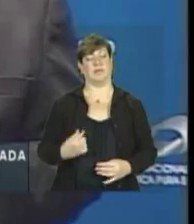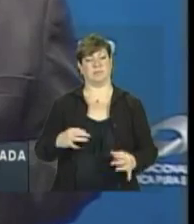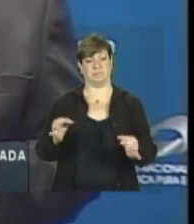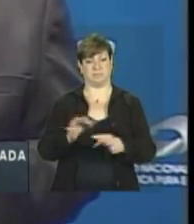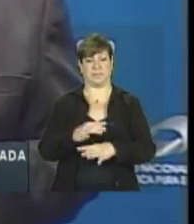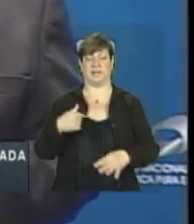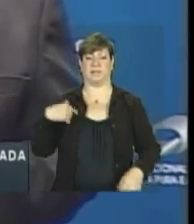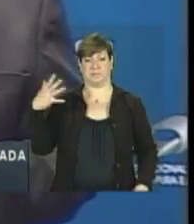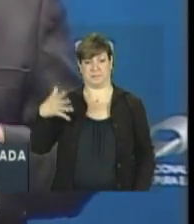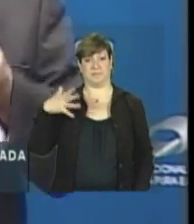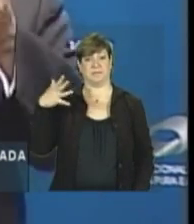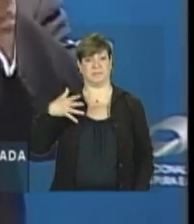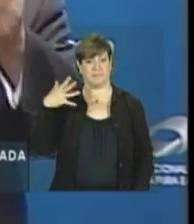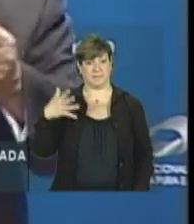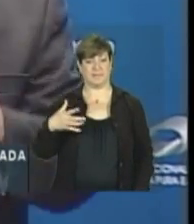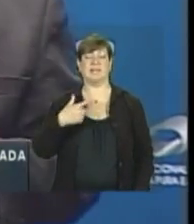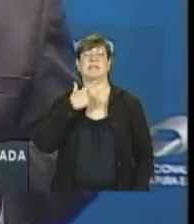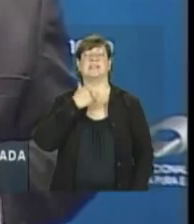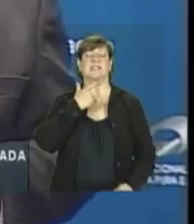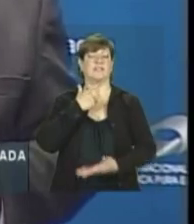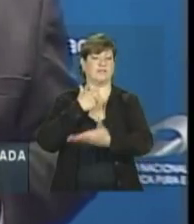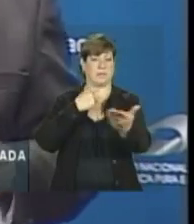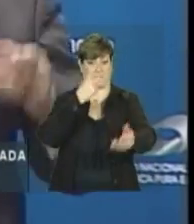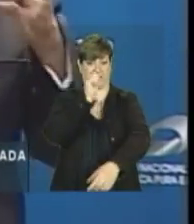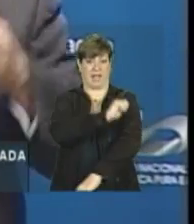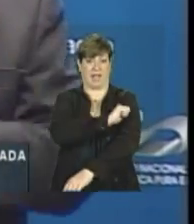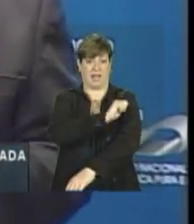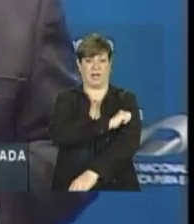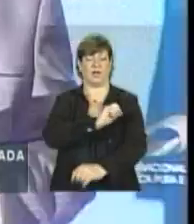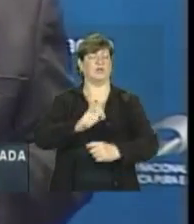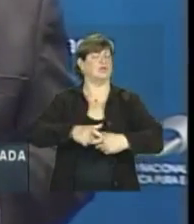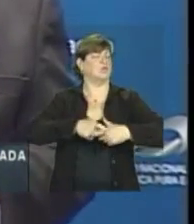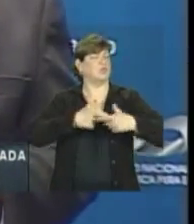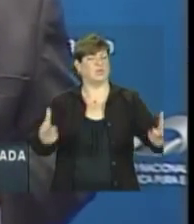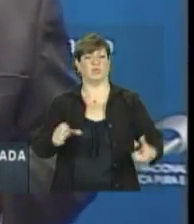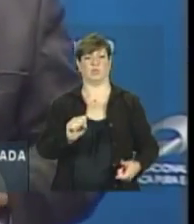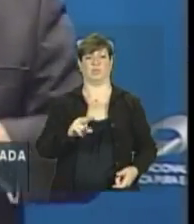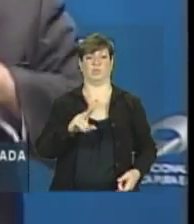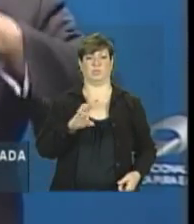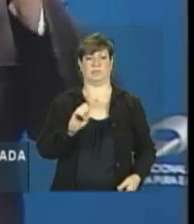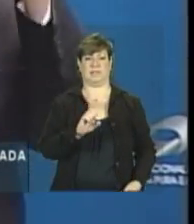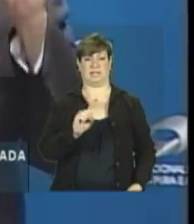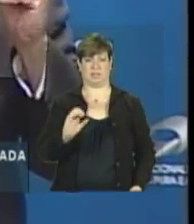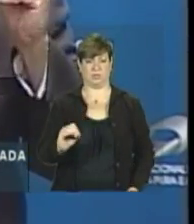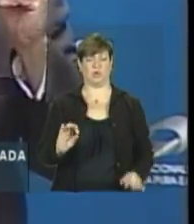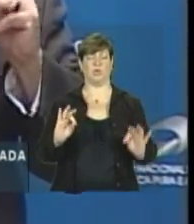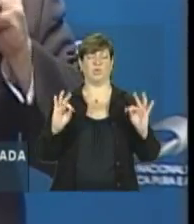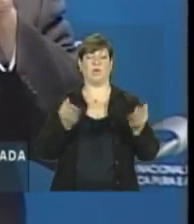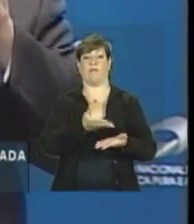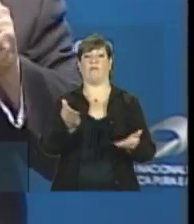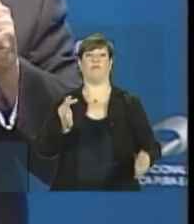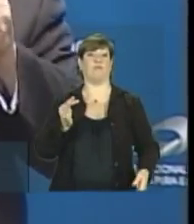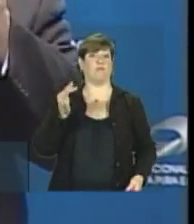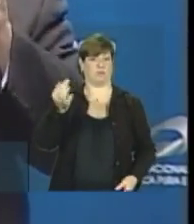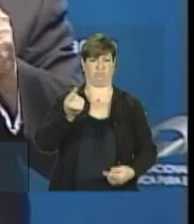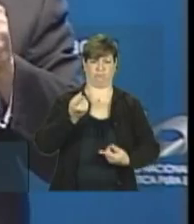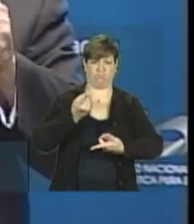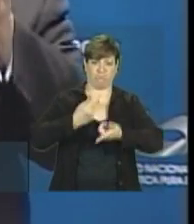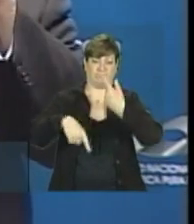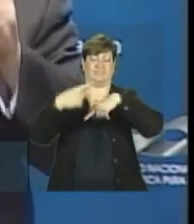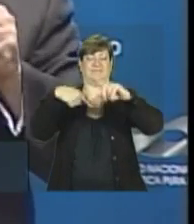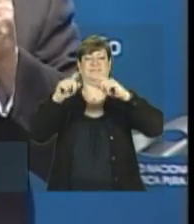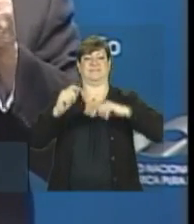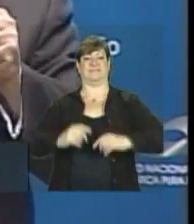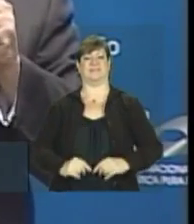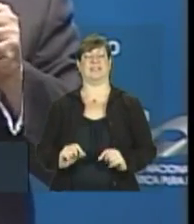termino aqui as minhas palavras desejando aos estudantes o maior sucesso para todo o futuro. Veja, vocês,